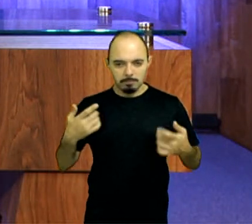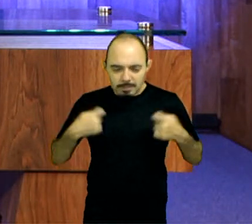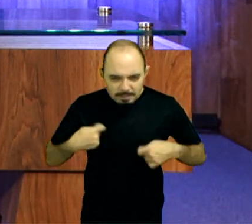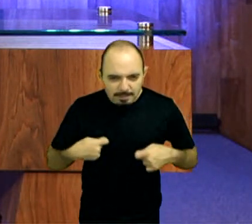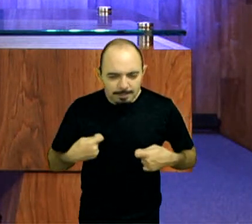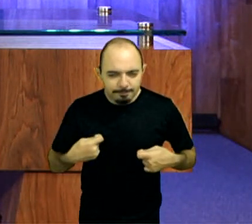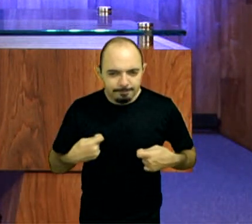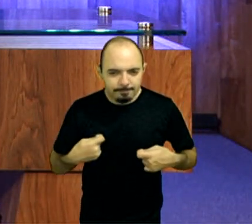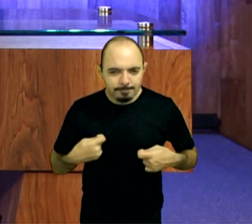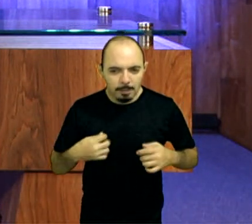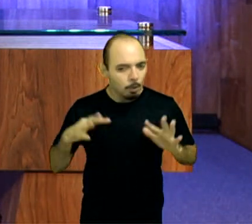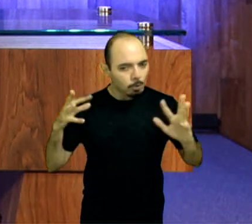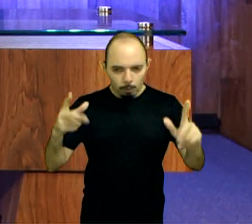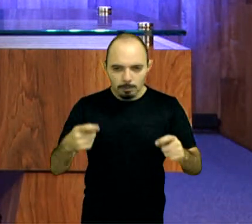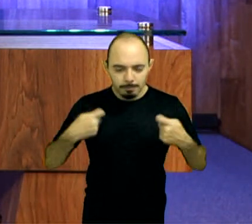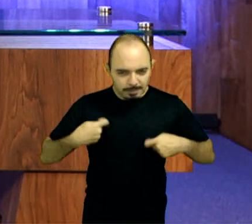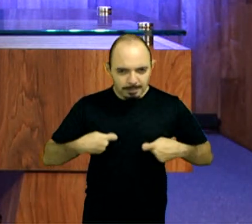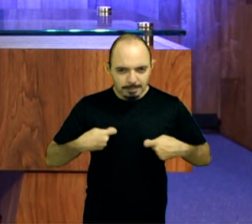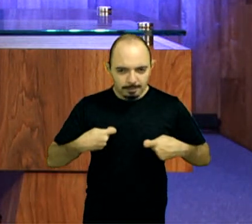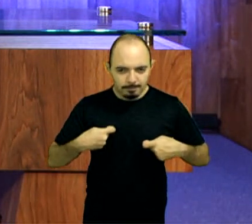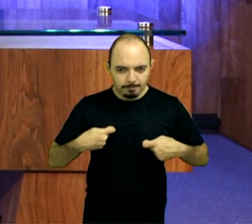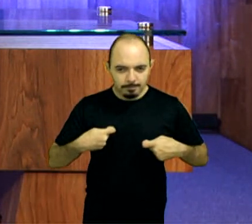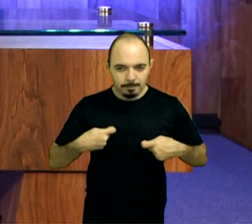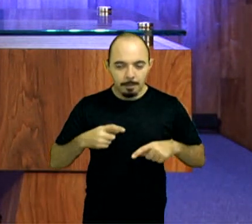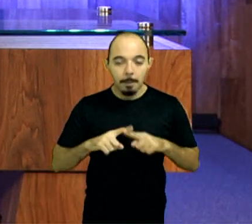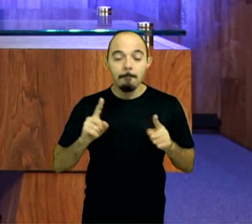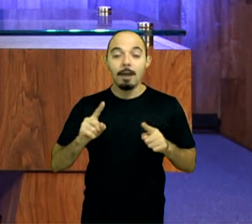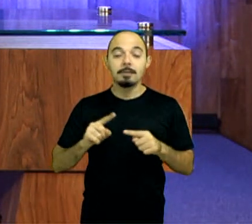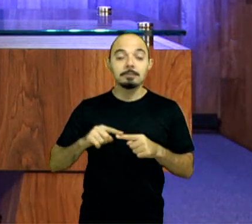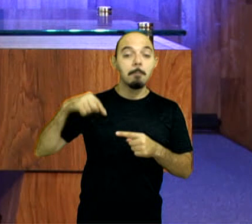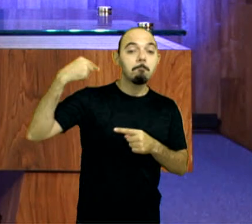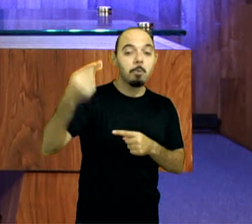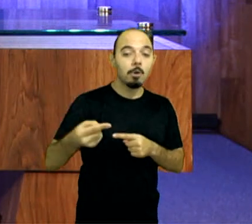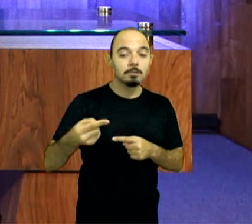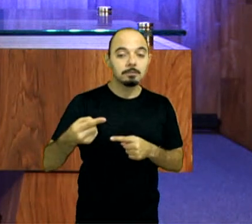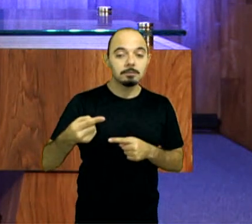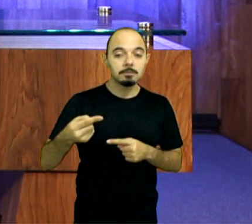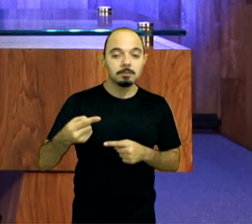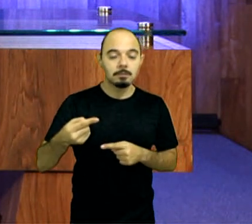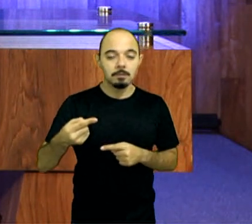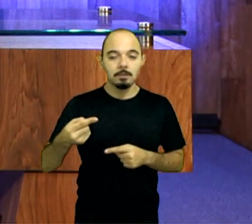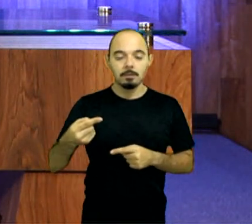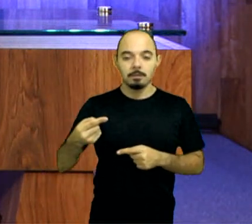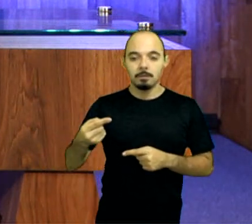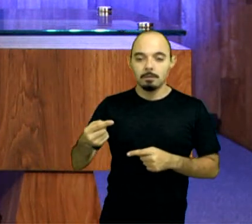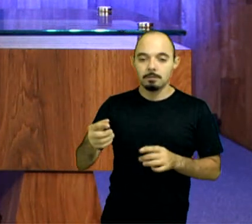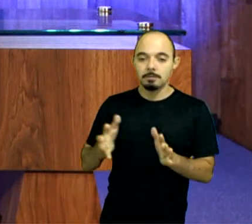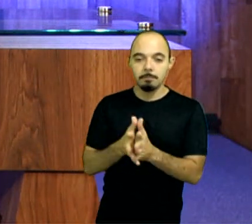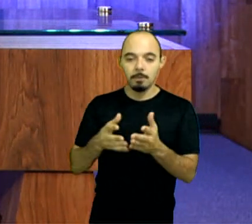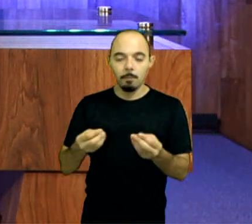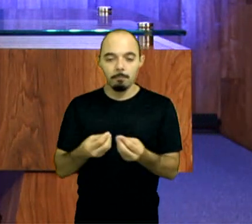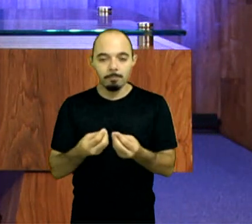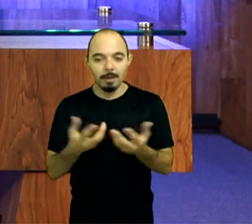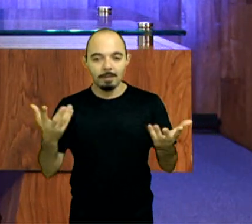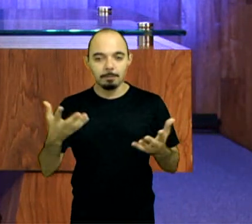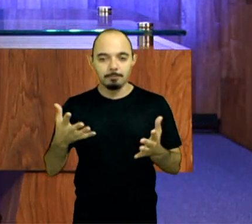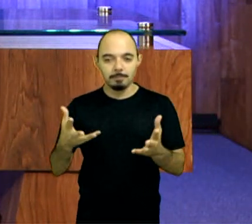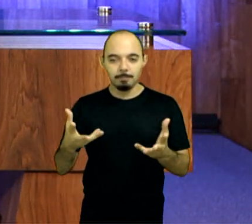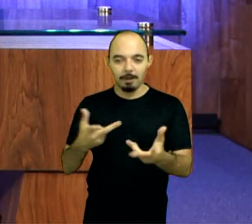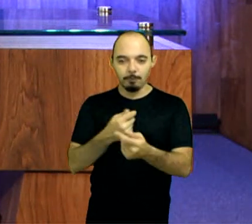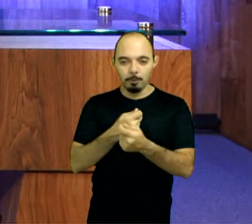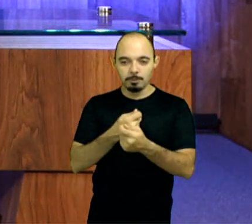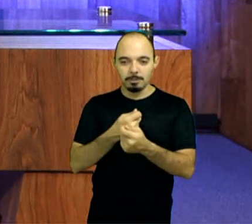Todo mundo precisa levar para depois ficar aquele crente maravilhoso? Não dá para ser um